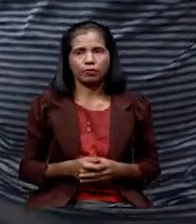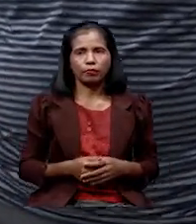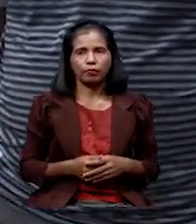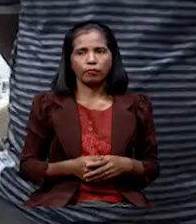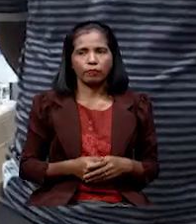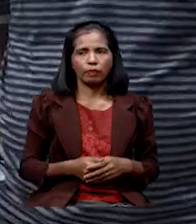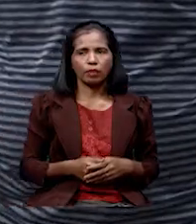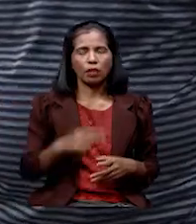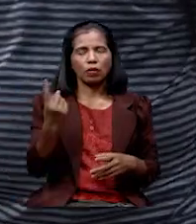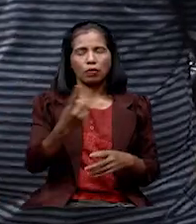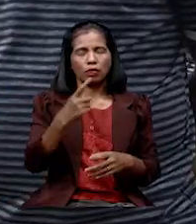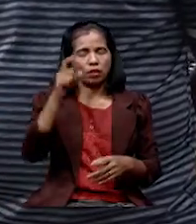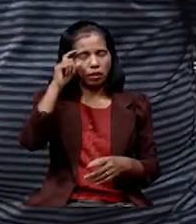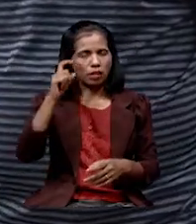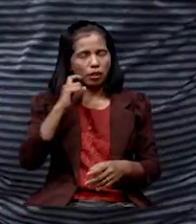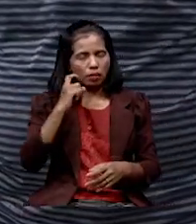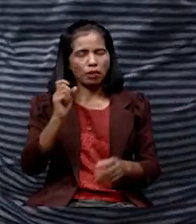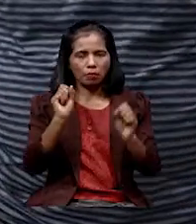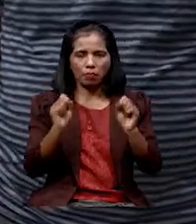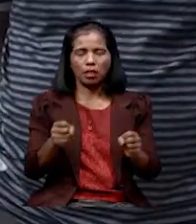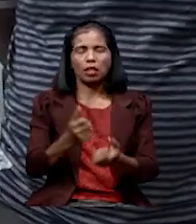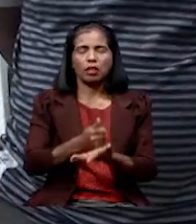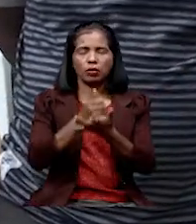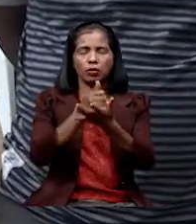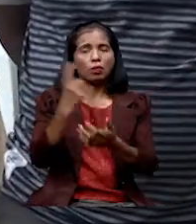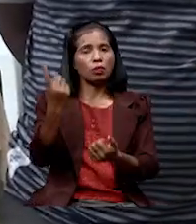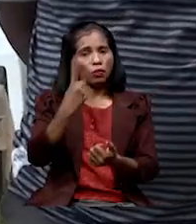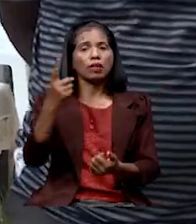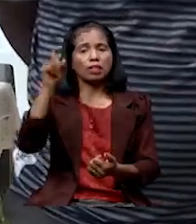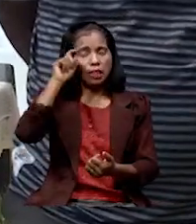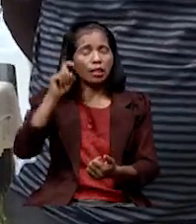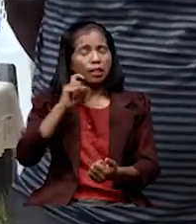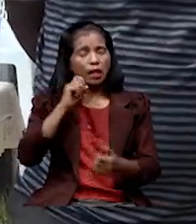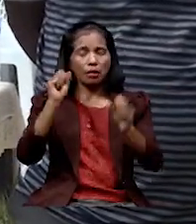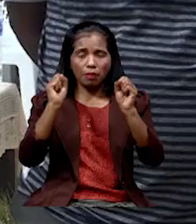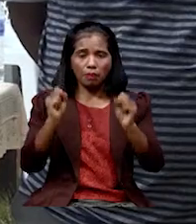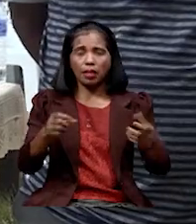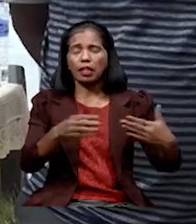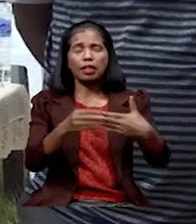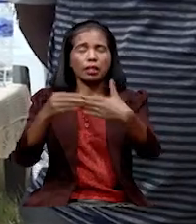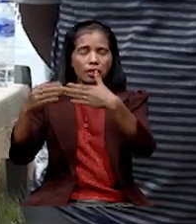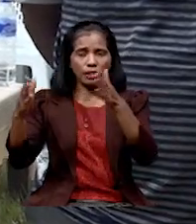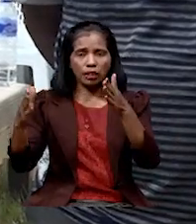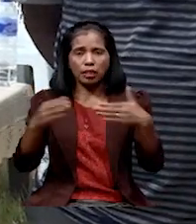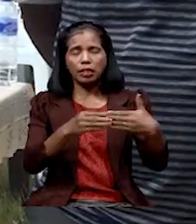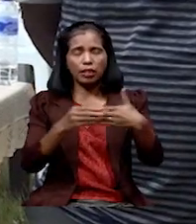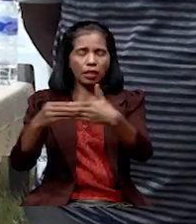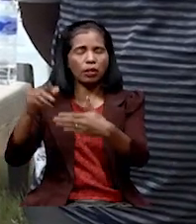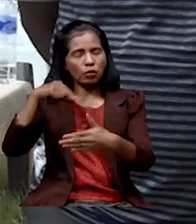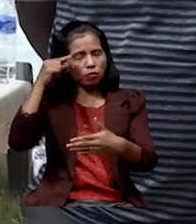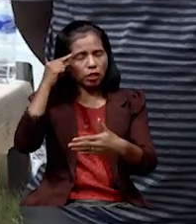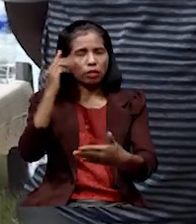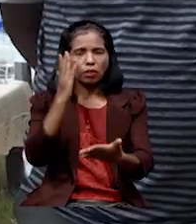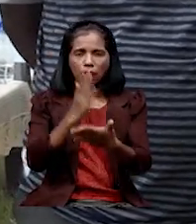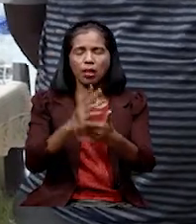Só uma moto que era a Sanana Gusmão. Só isso tinha uma moto que era a Sanana Gusmão, uma pela cara, governação, mesmo que dia para a tua raça, povo esquia como que era